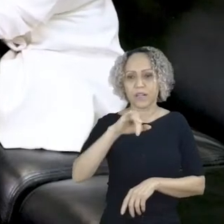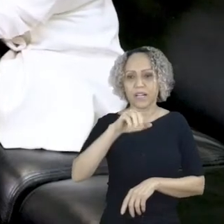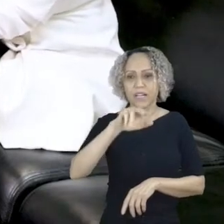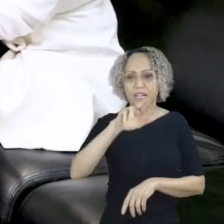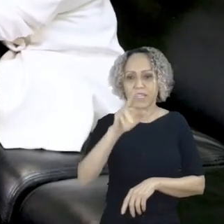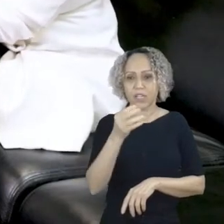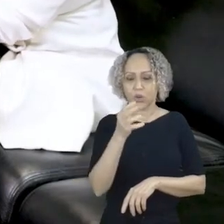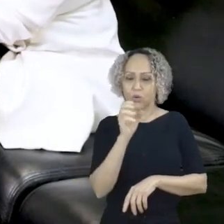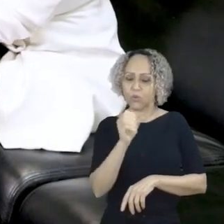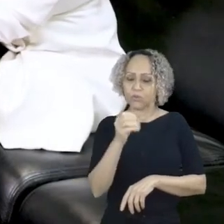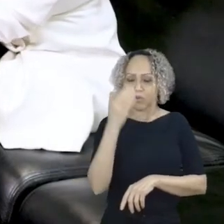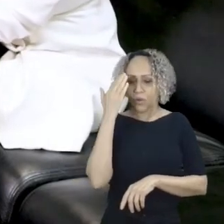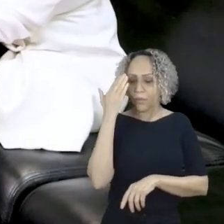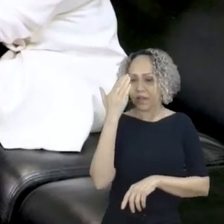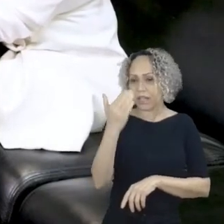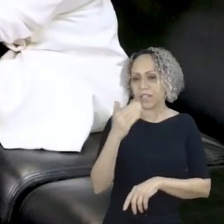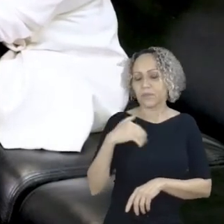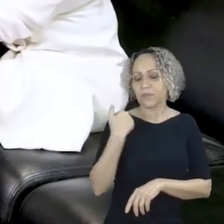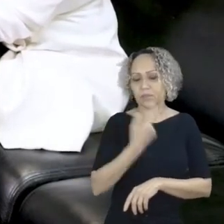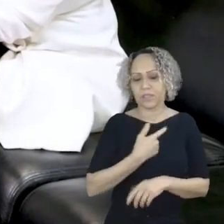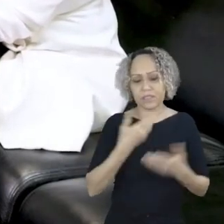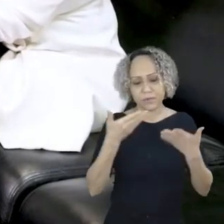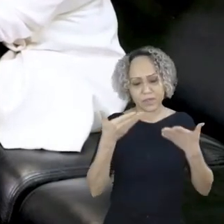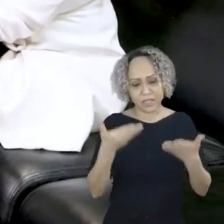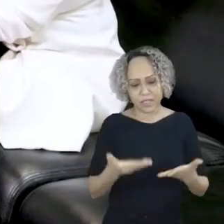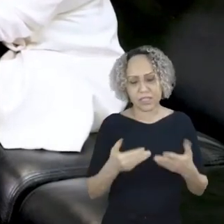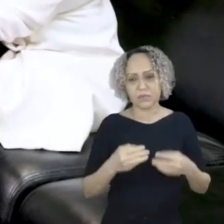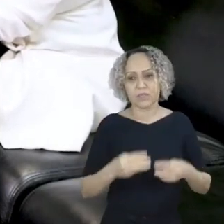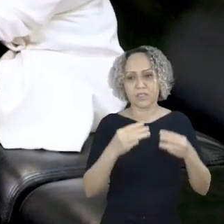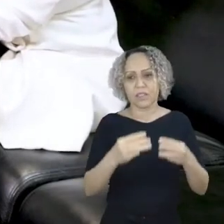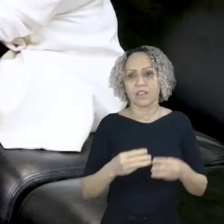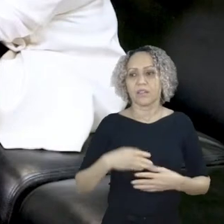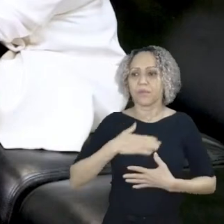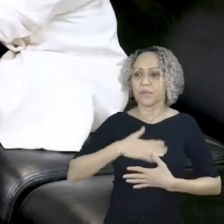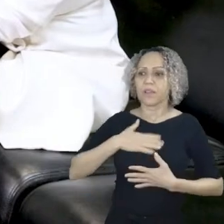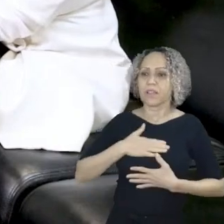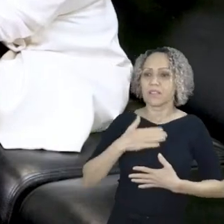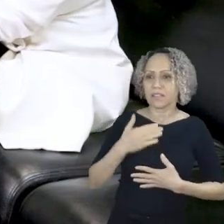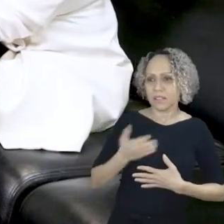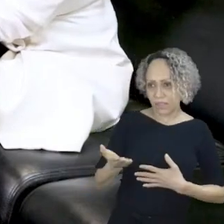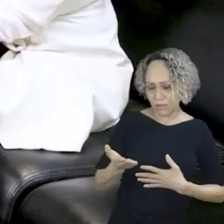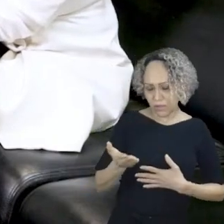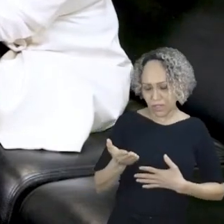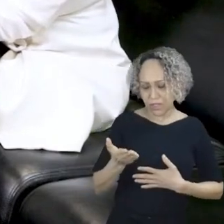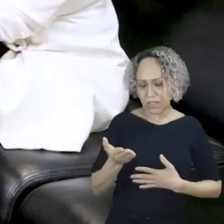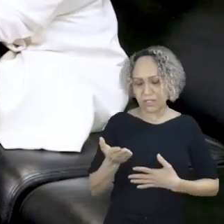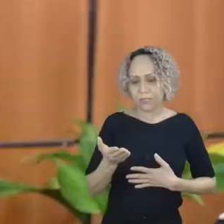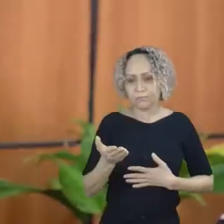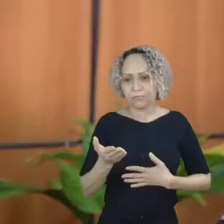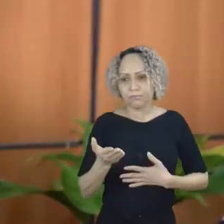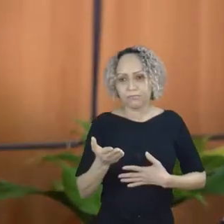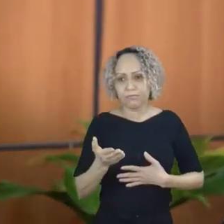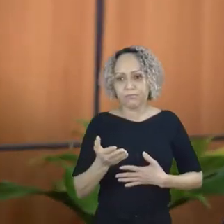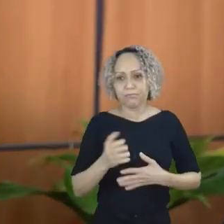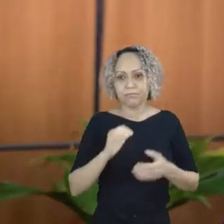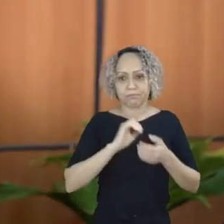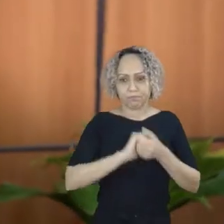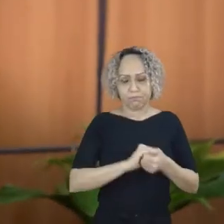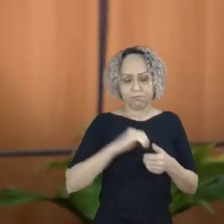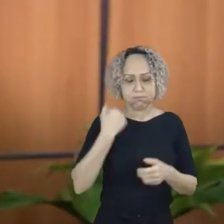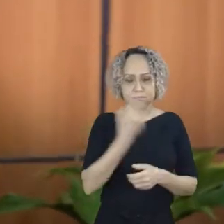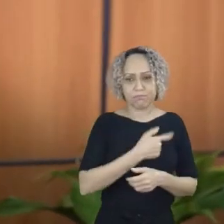no Ministério. Prazer, Poliana, cumprimentar a todos a nossa militância, os nossos telespectadores,